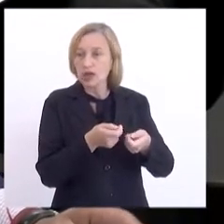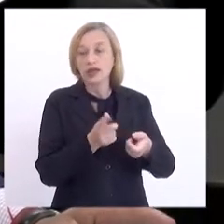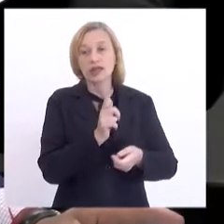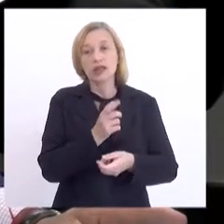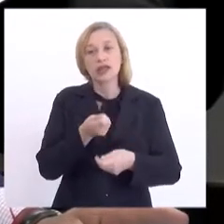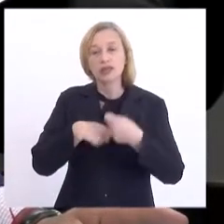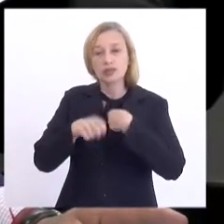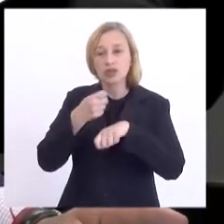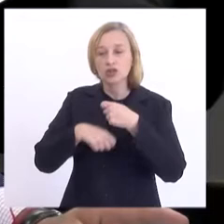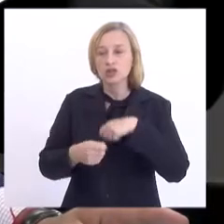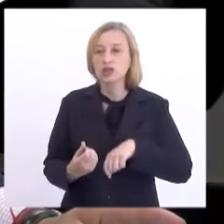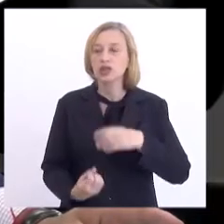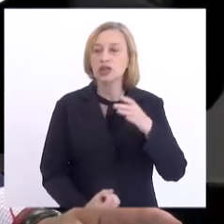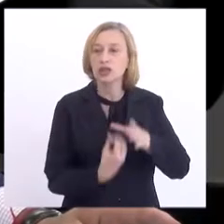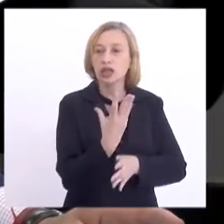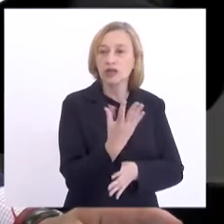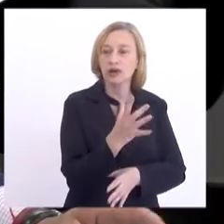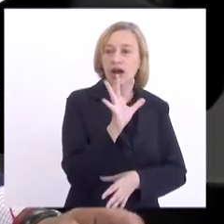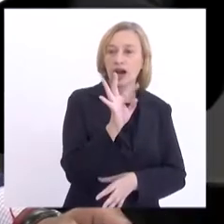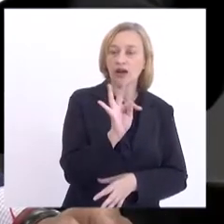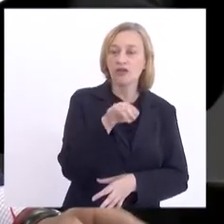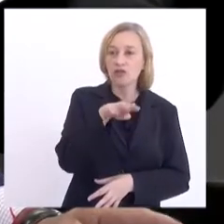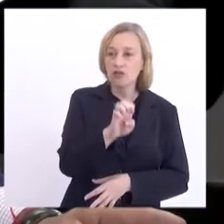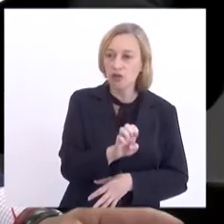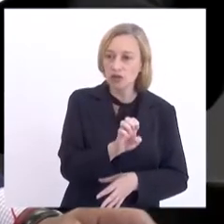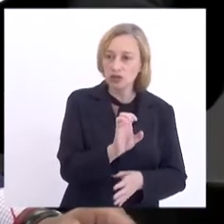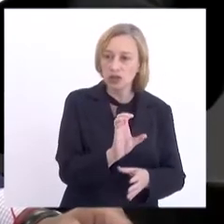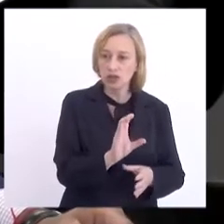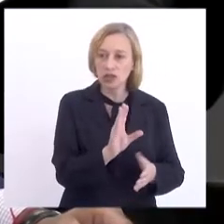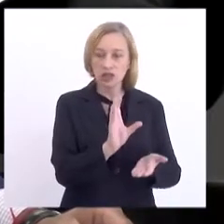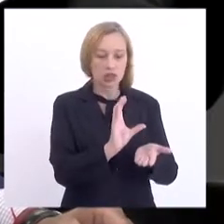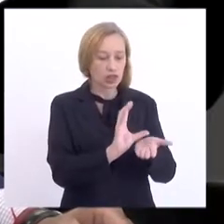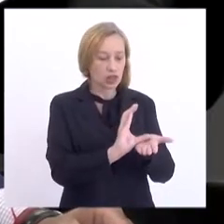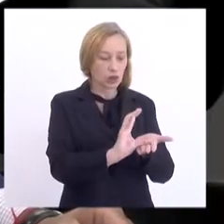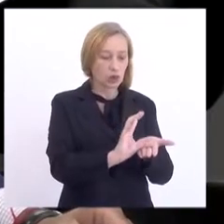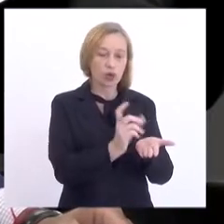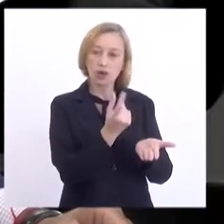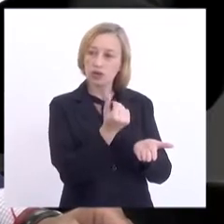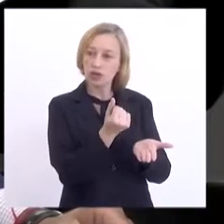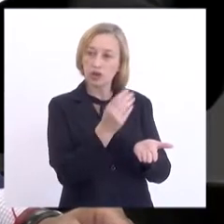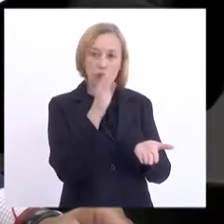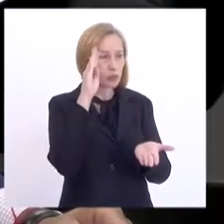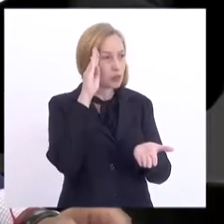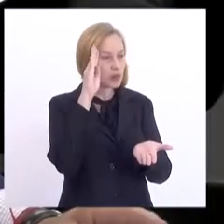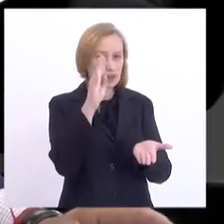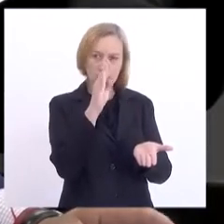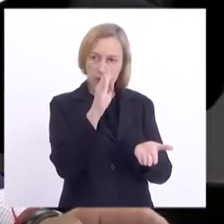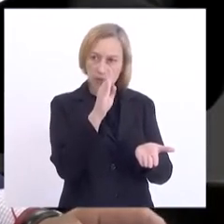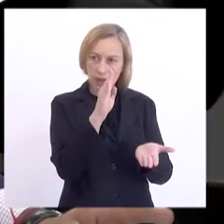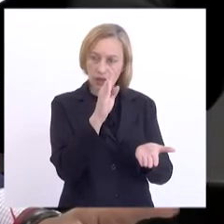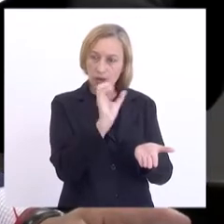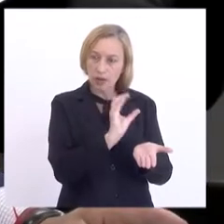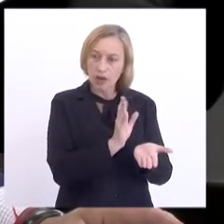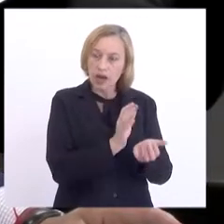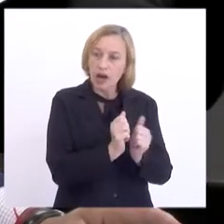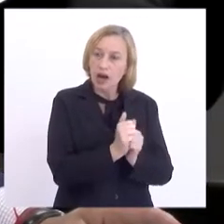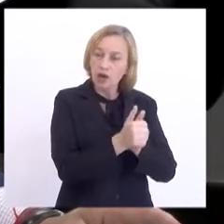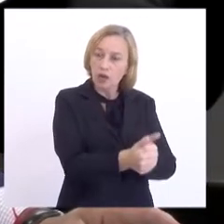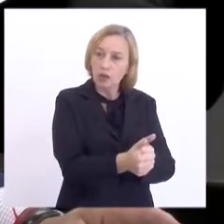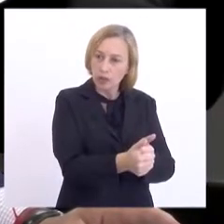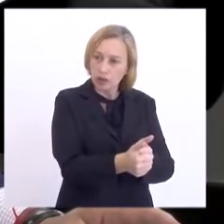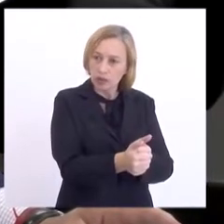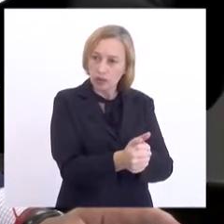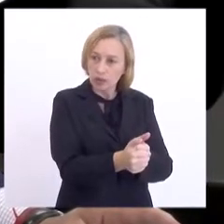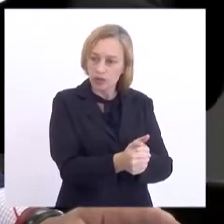de administração criamos a fonte 145 que é uma fonte específica para o acompanhamento da aplicação